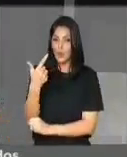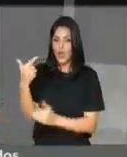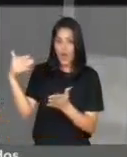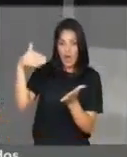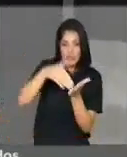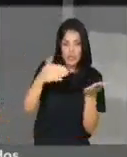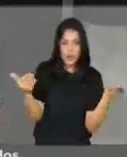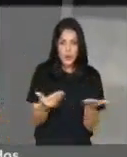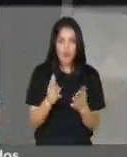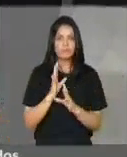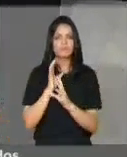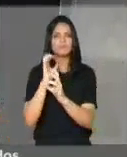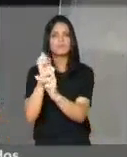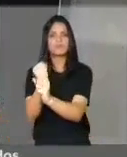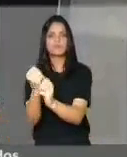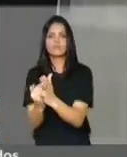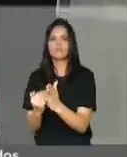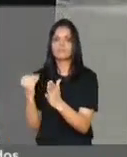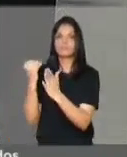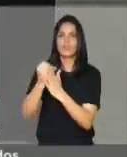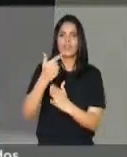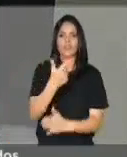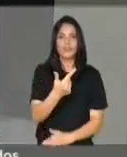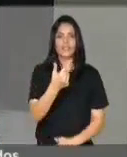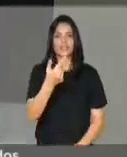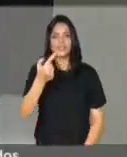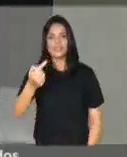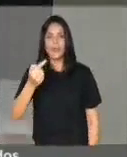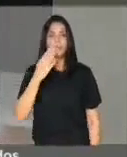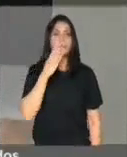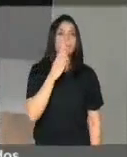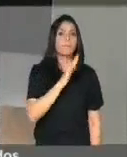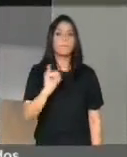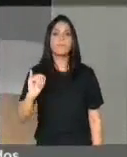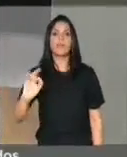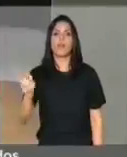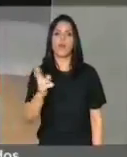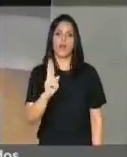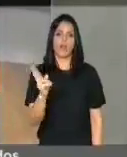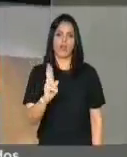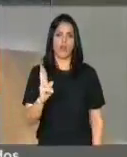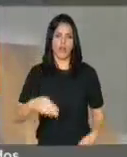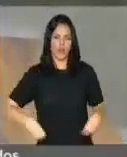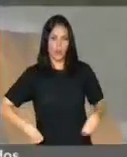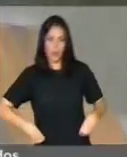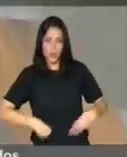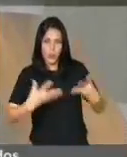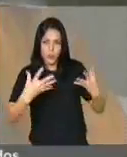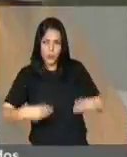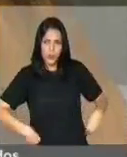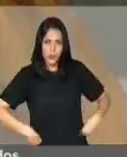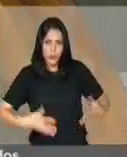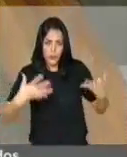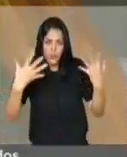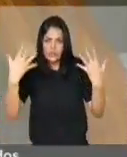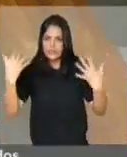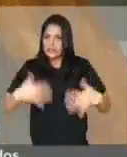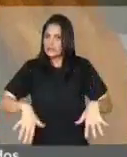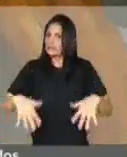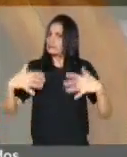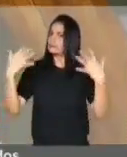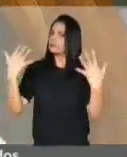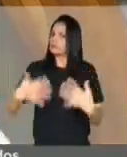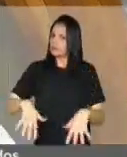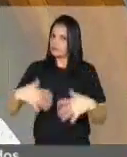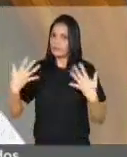superam a casa de 27 bilhões de reais. É uma miríade, senhoras e senhores